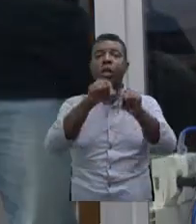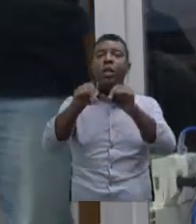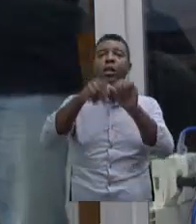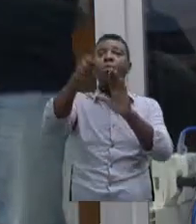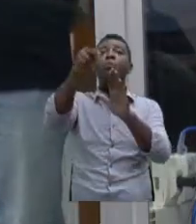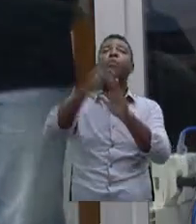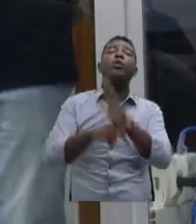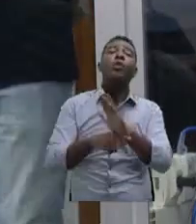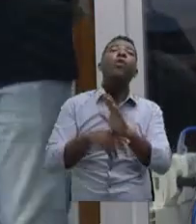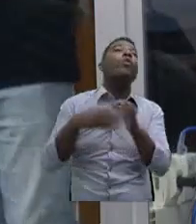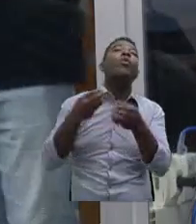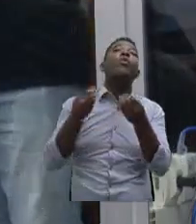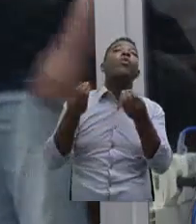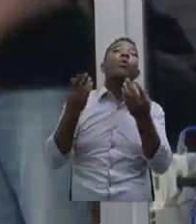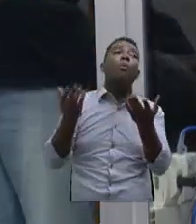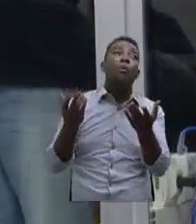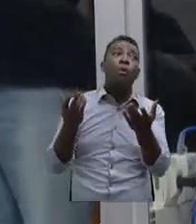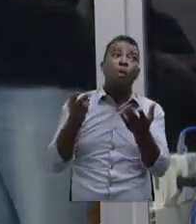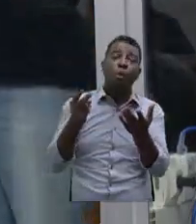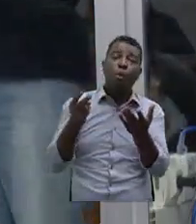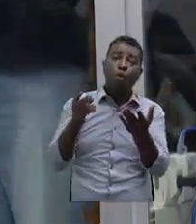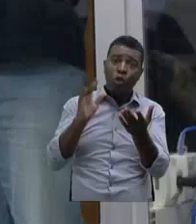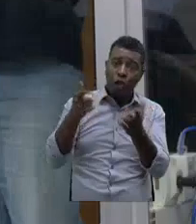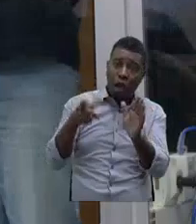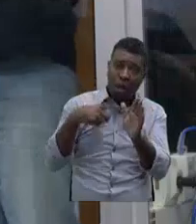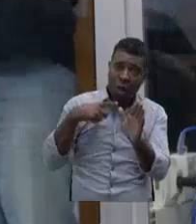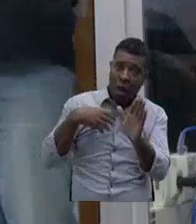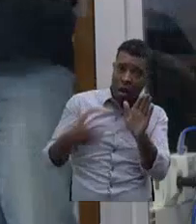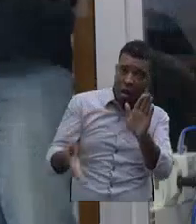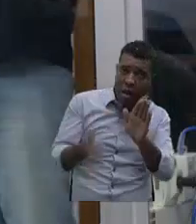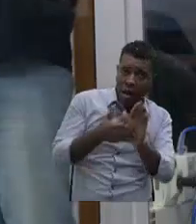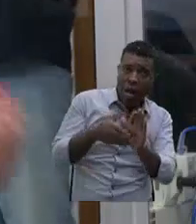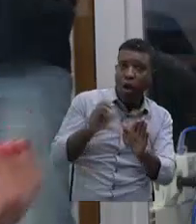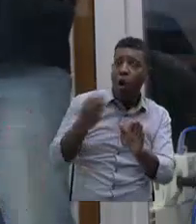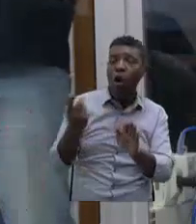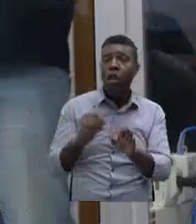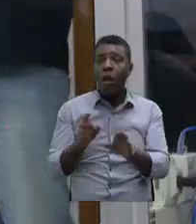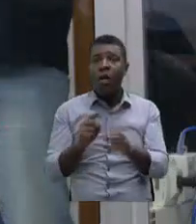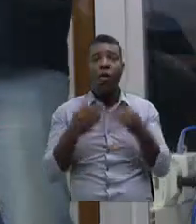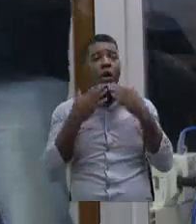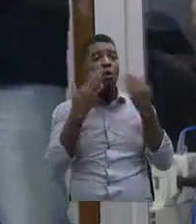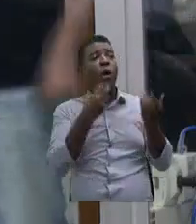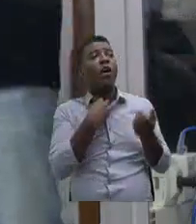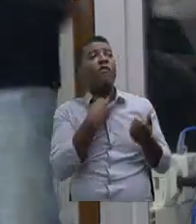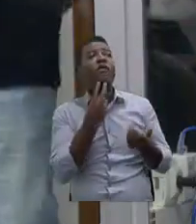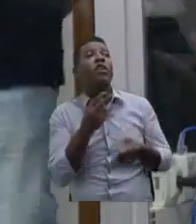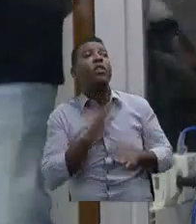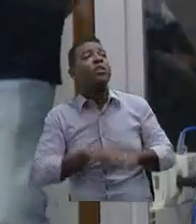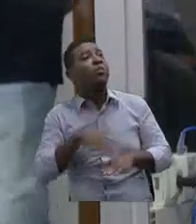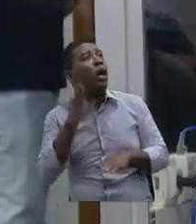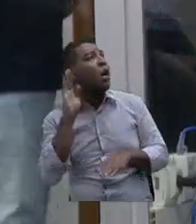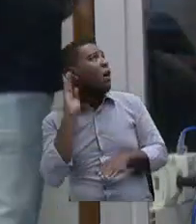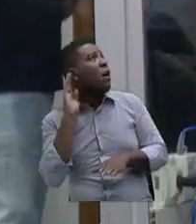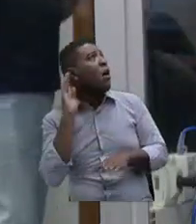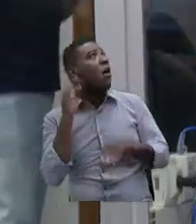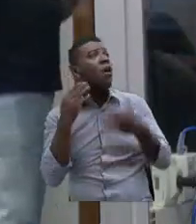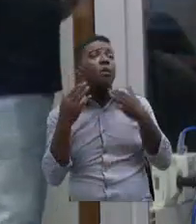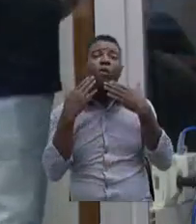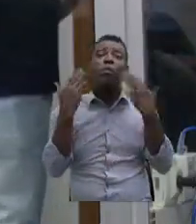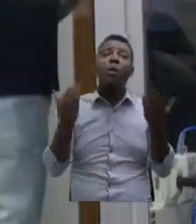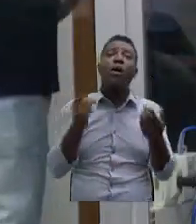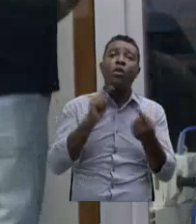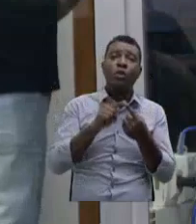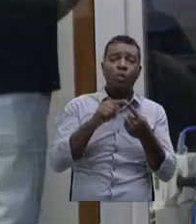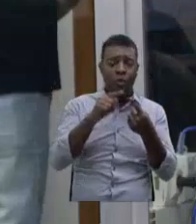uma questão importante para a gente, para que a gente possa saber qual voz vai ser mais ouvida, como que vai ser o peso dos setores nessa comissão. Então, a